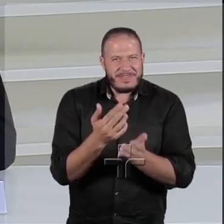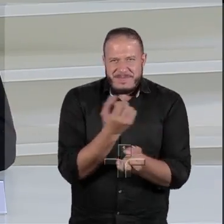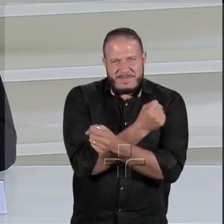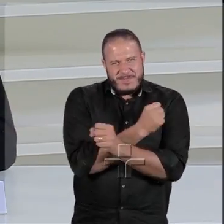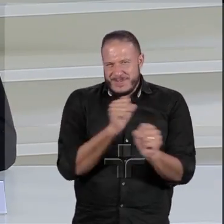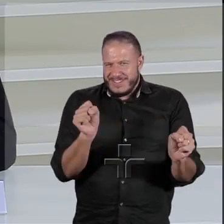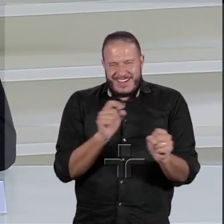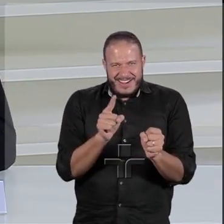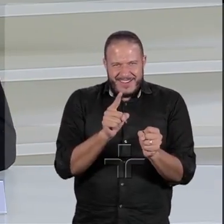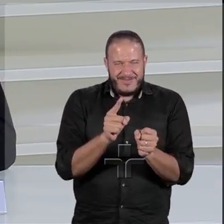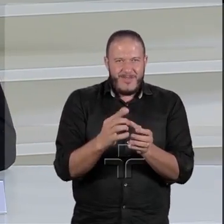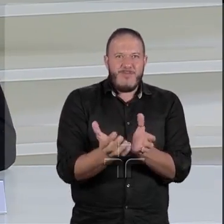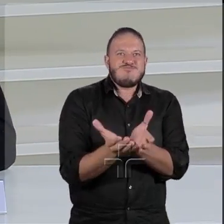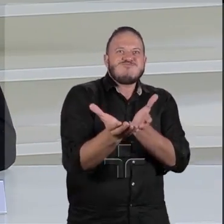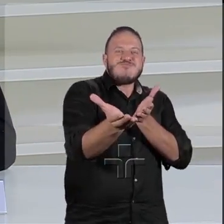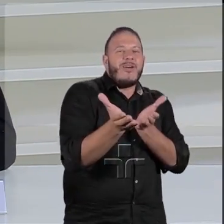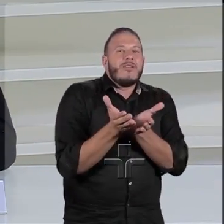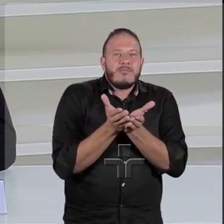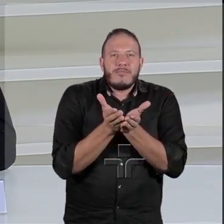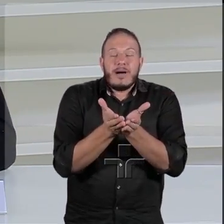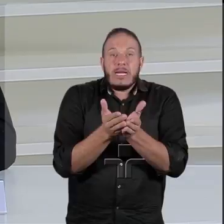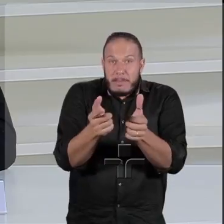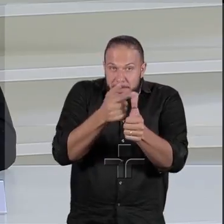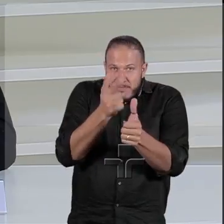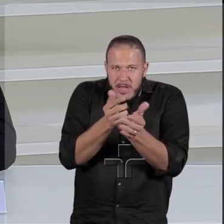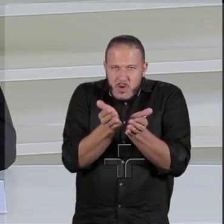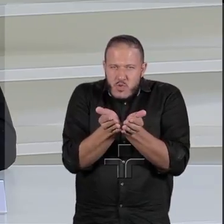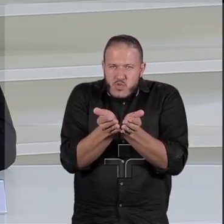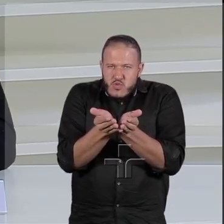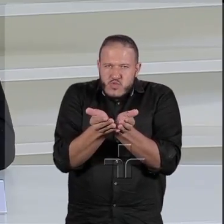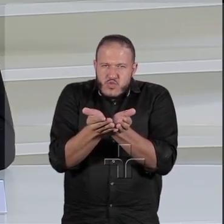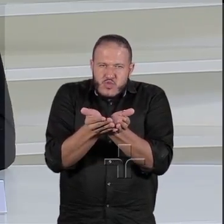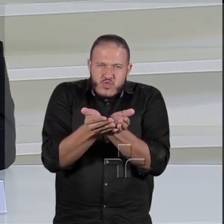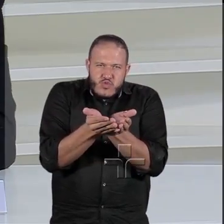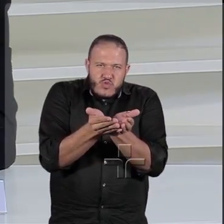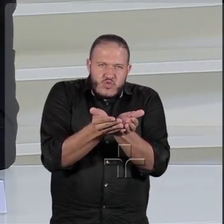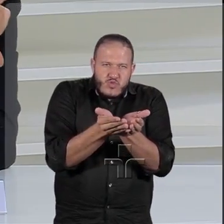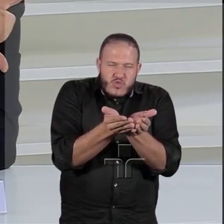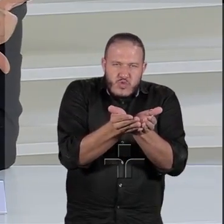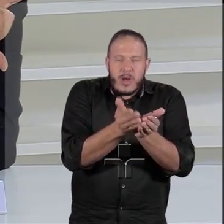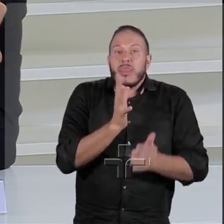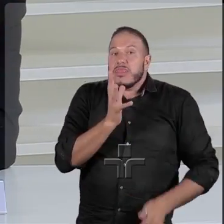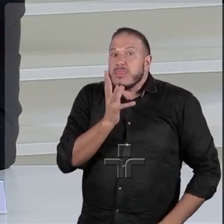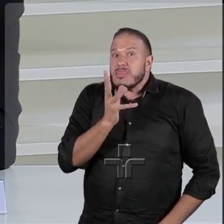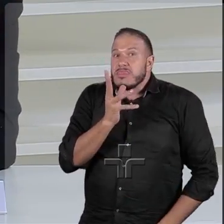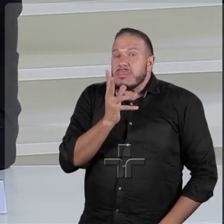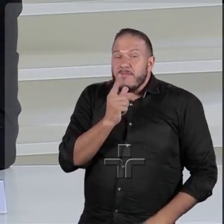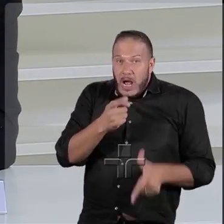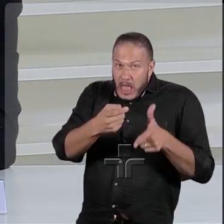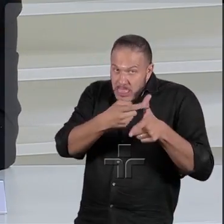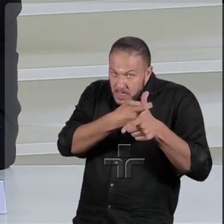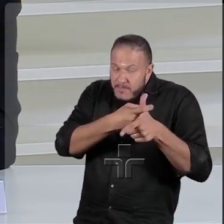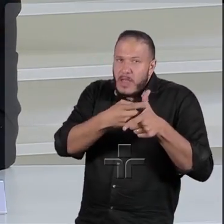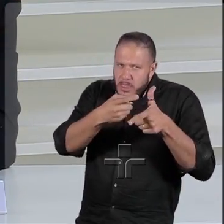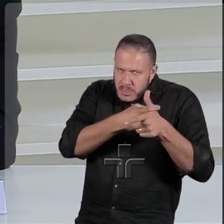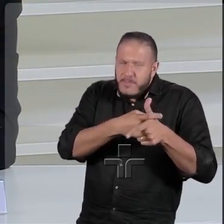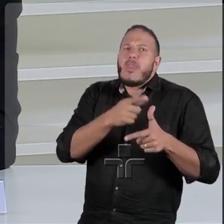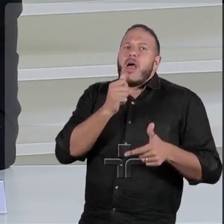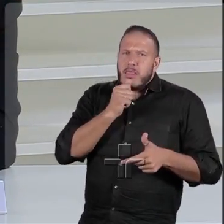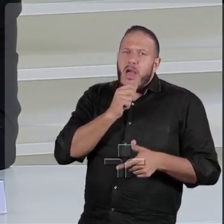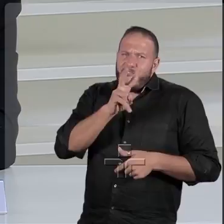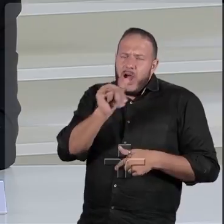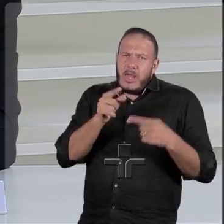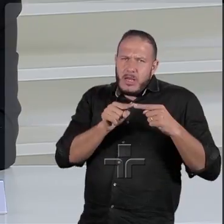nós vamos fazer é reduzir a trajetória do déficit. Então, o déficit vai crescer ainda, porém